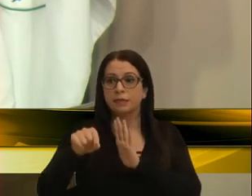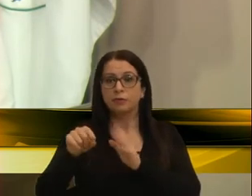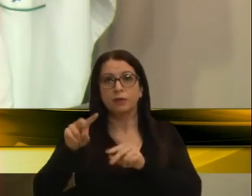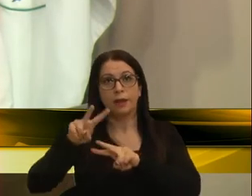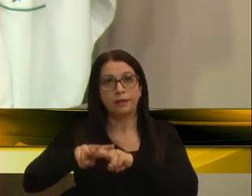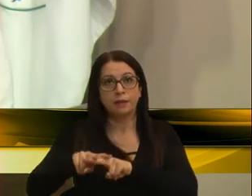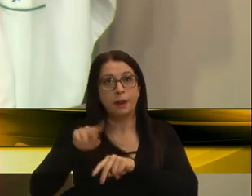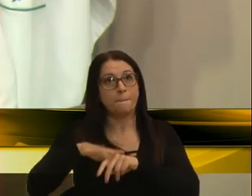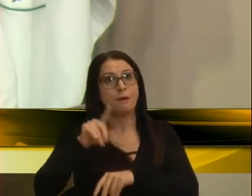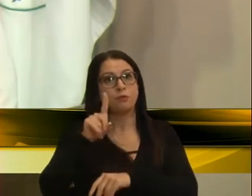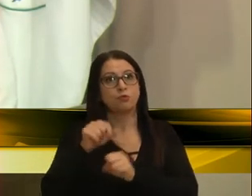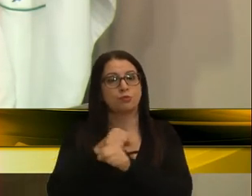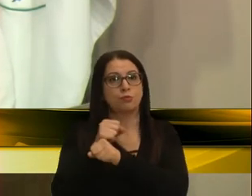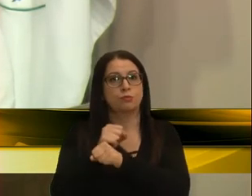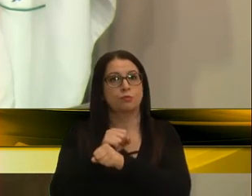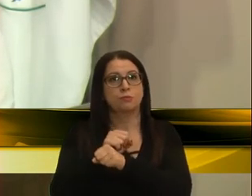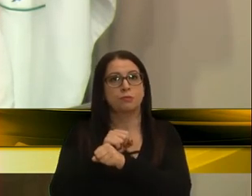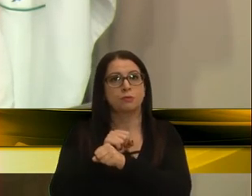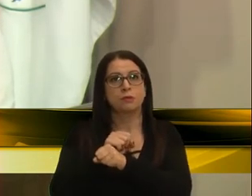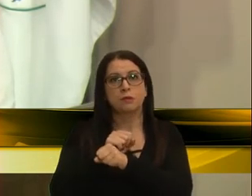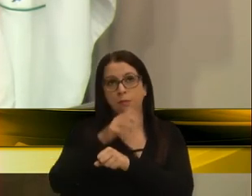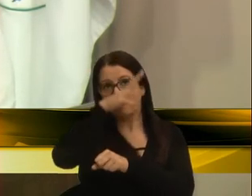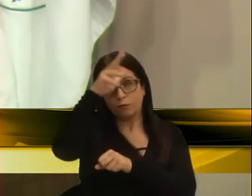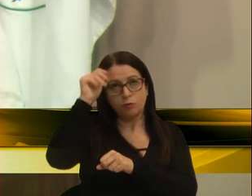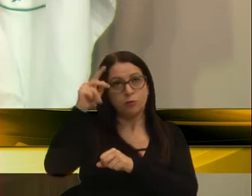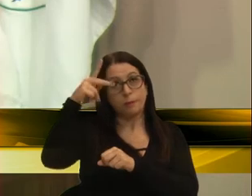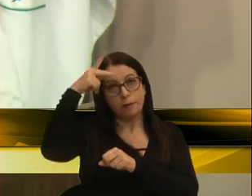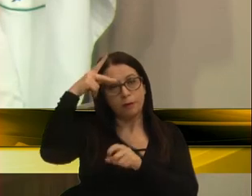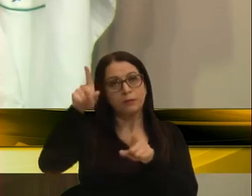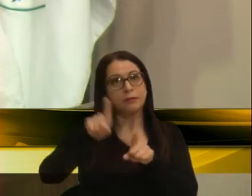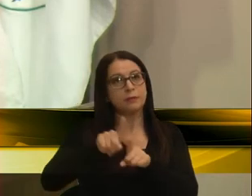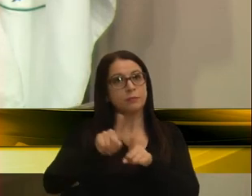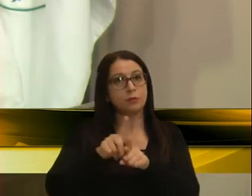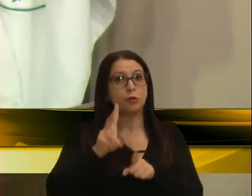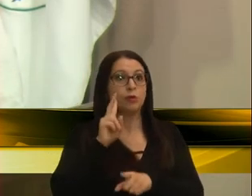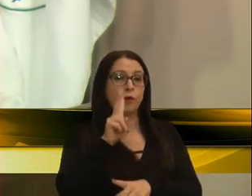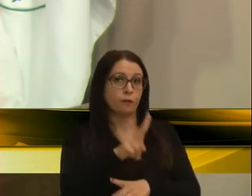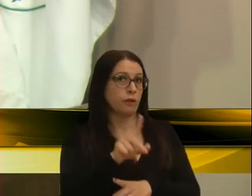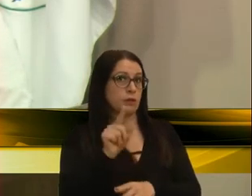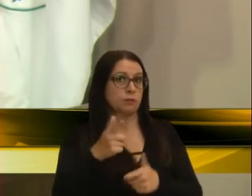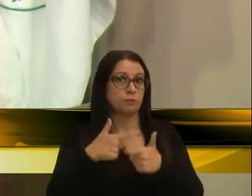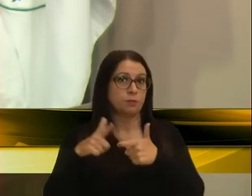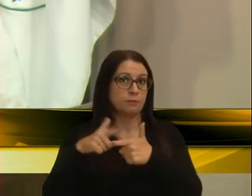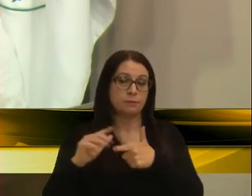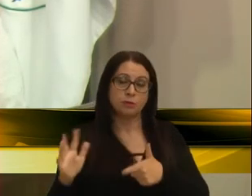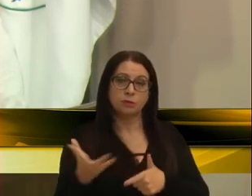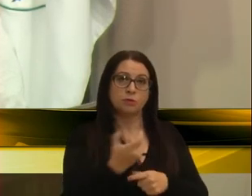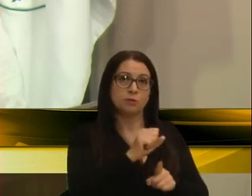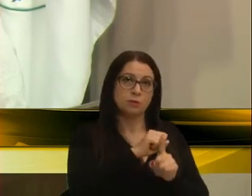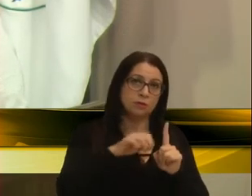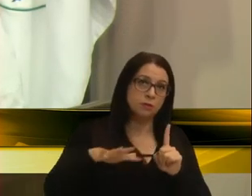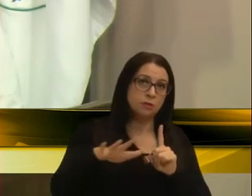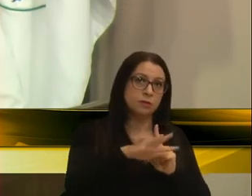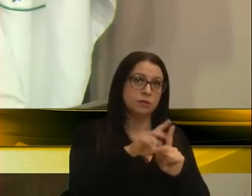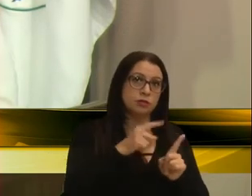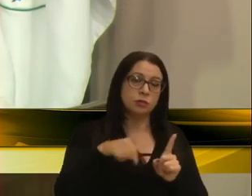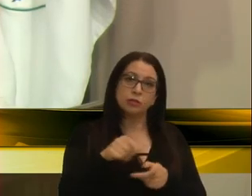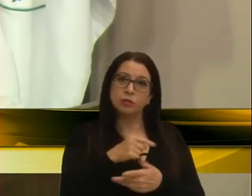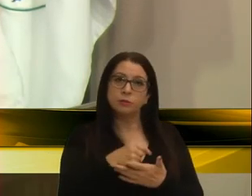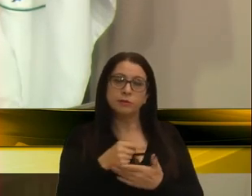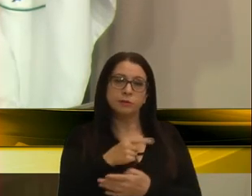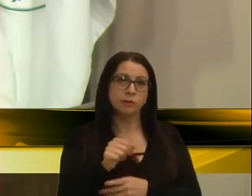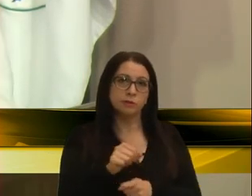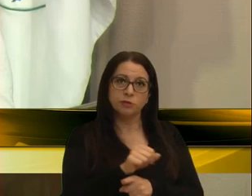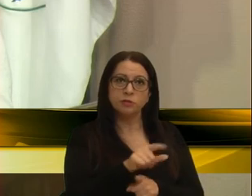mais de um ano. A Prefeitura de Pelotas também. Se nós não encararmos que isso é um problema de toda a sociedade, a gente vai